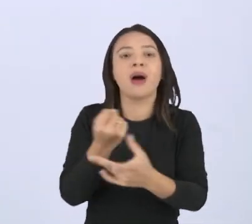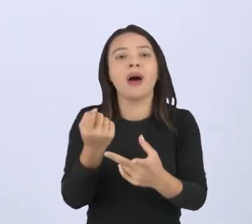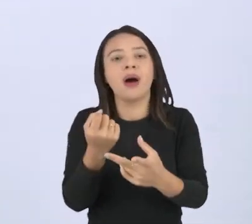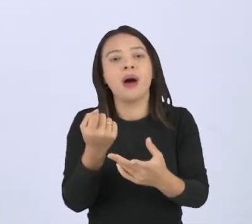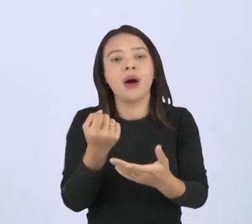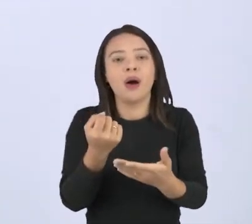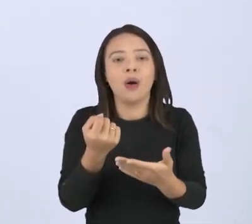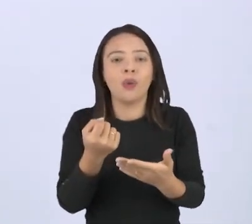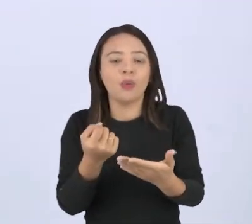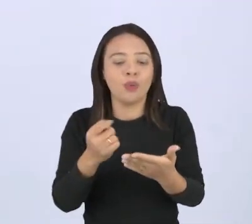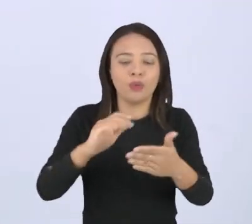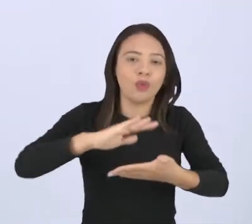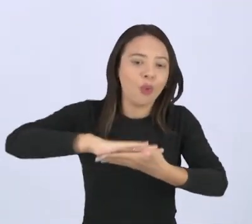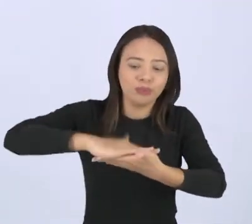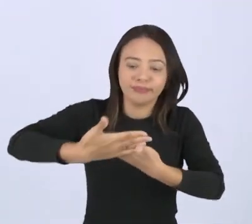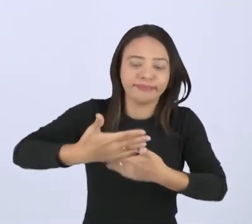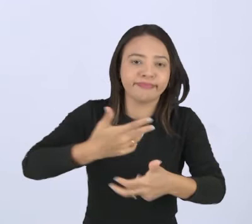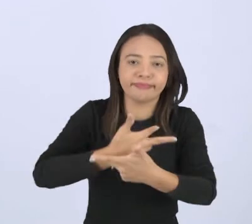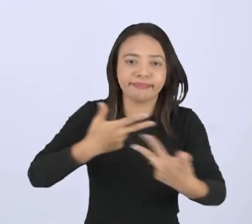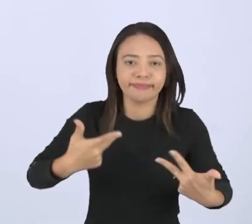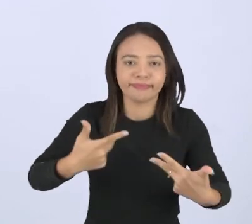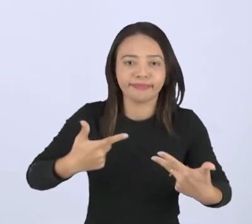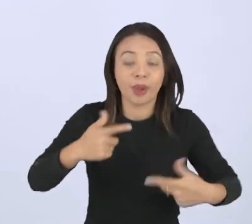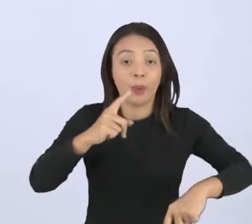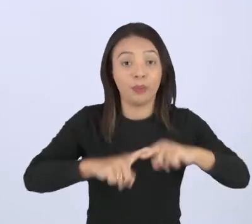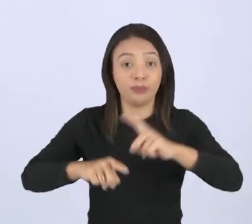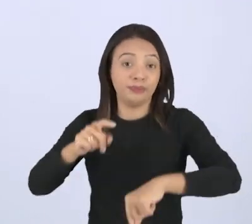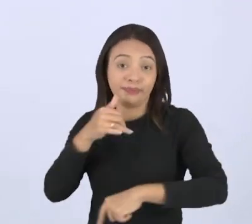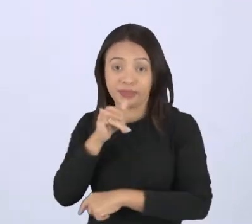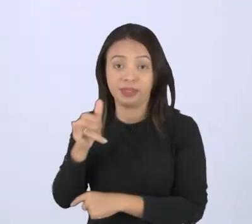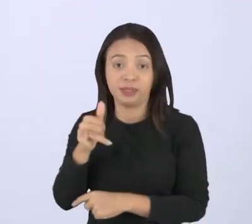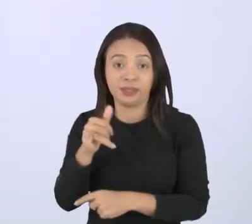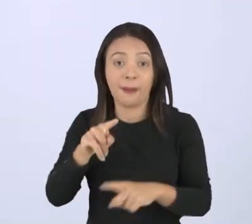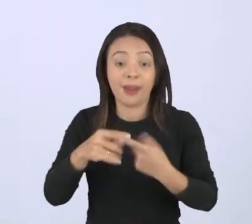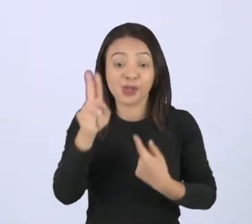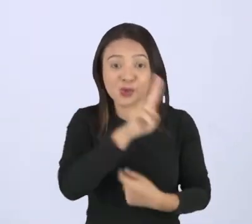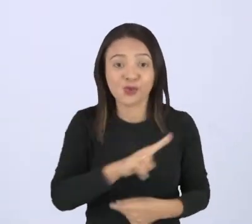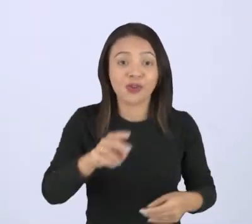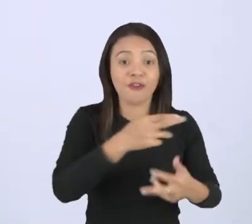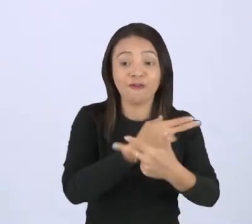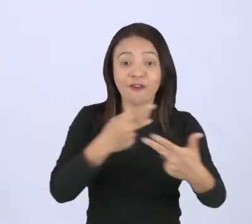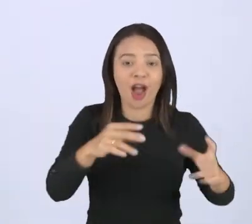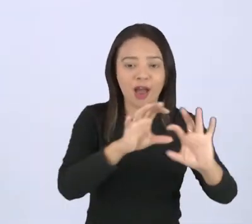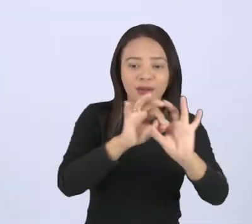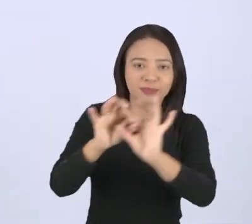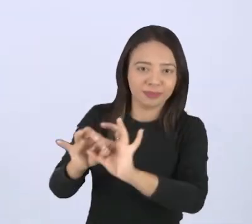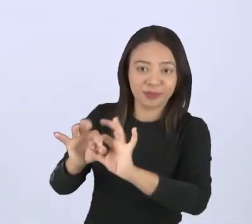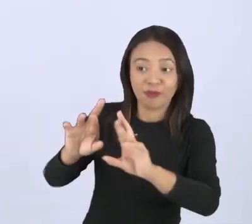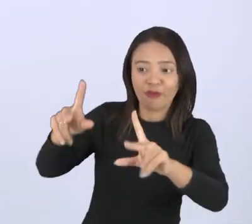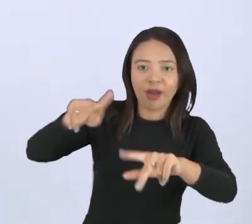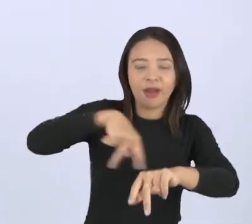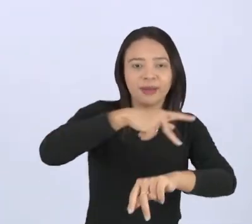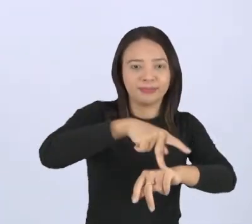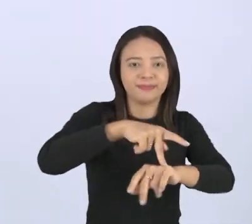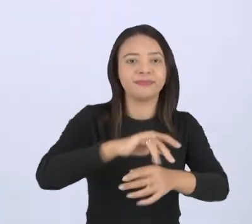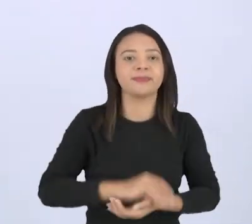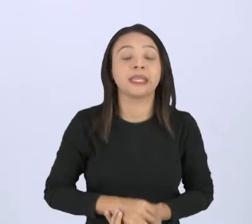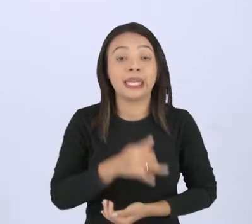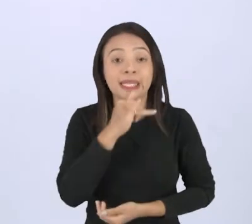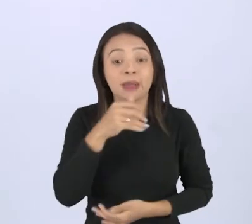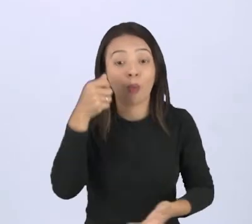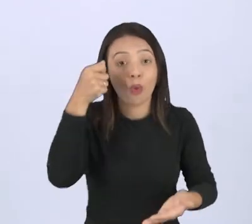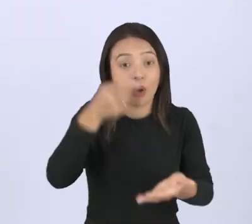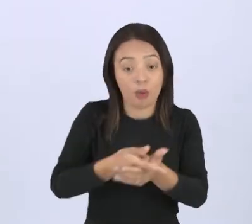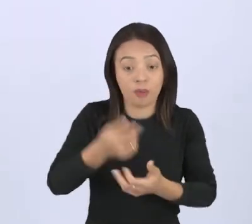um notebook ou qualquer outro produto eletrônico. Então, por exemplo, o carro comprado no Brasil